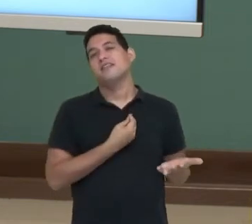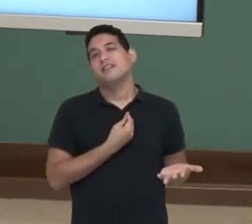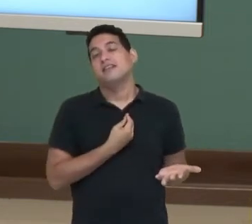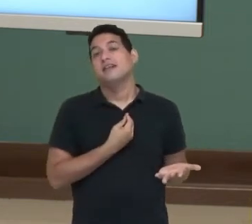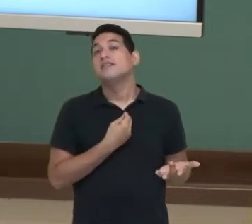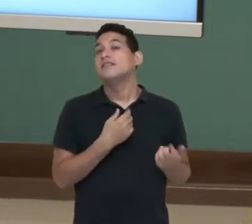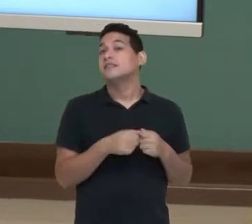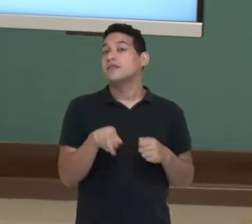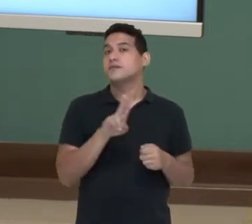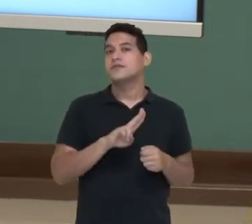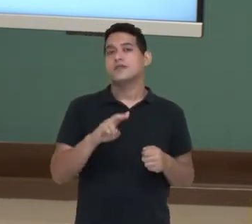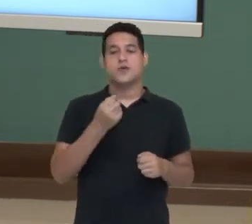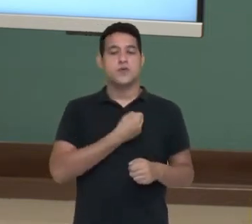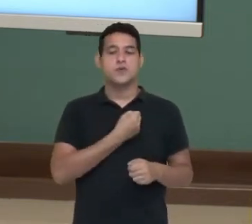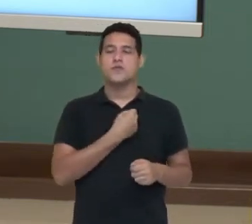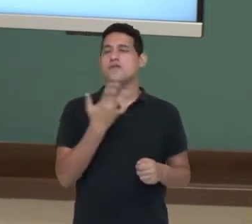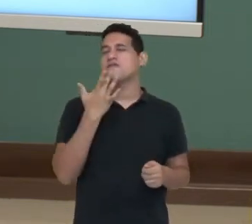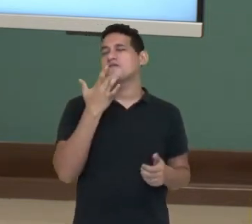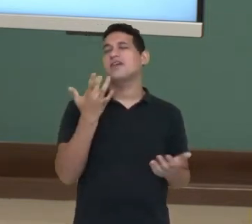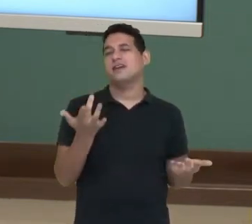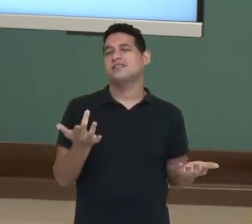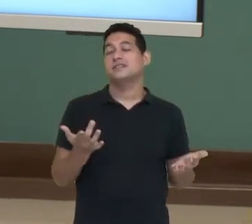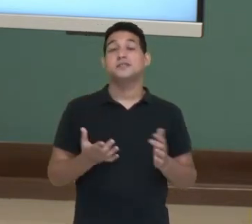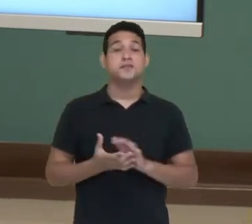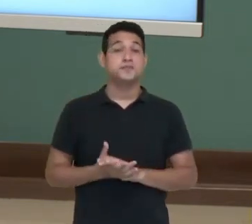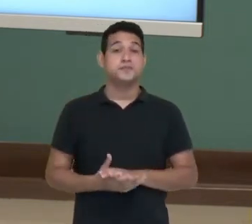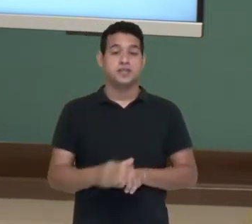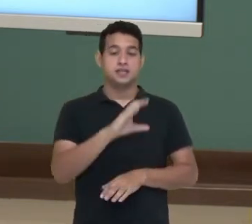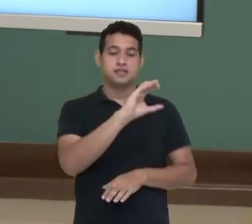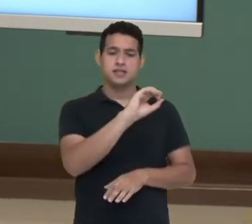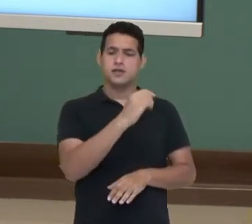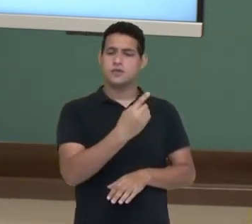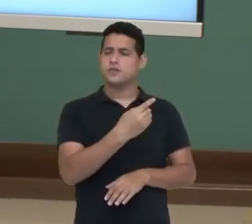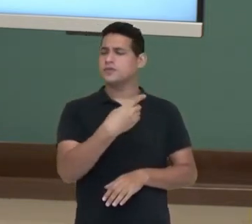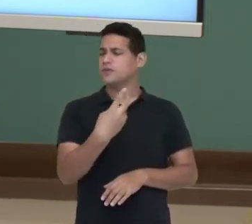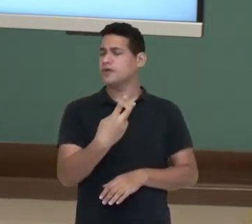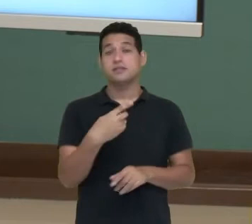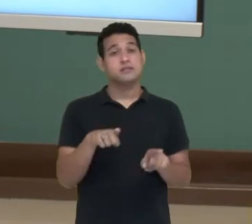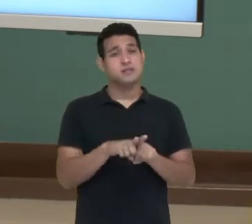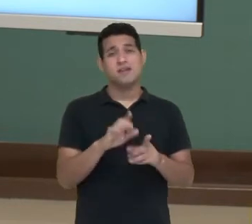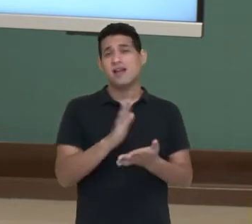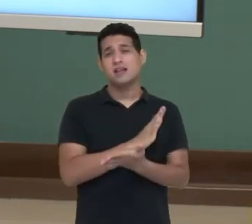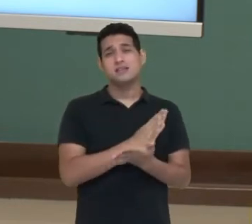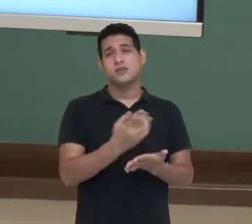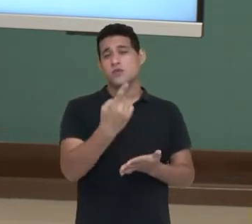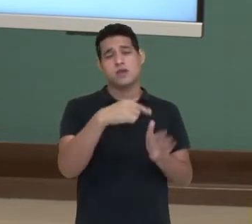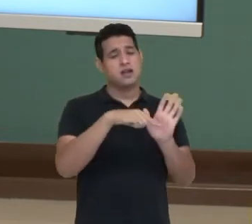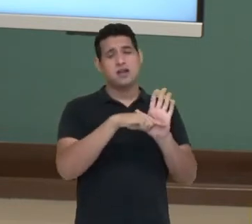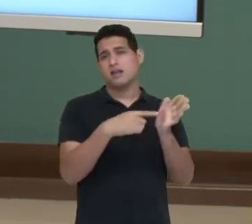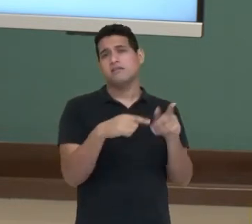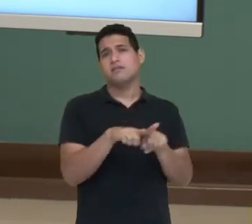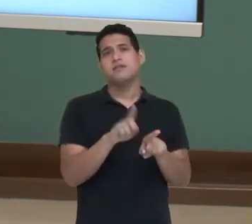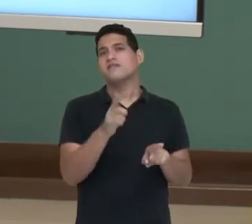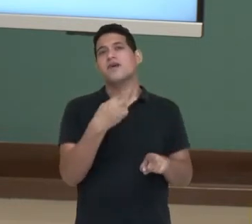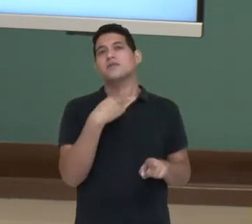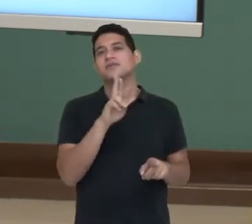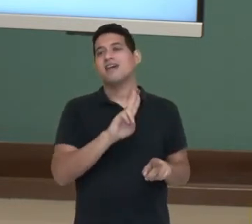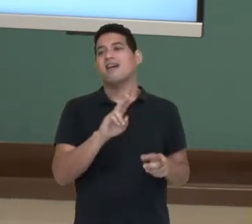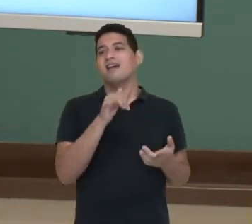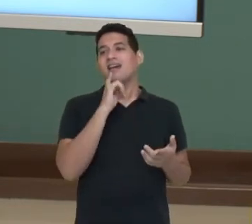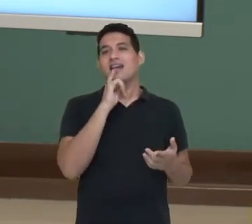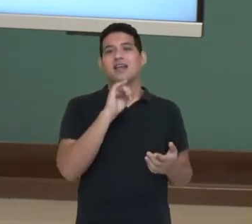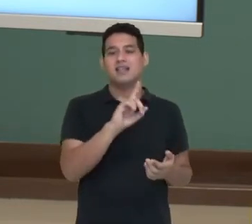pegar os números mais fáceis possíveis. 0, 1, 2, né? Às vezes um negativo. Você não vai pegar decimal e nem